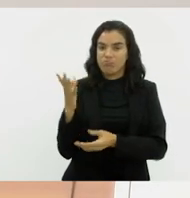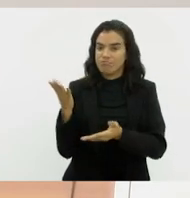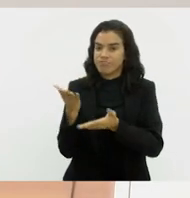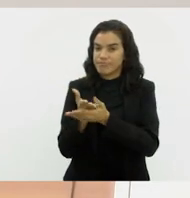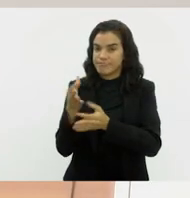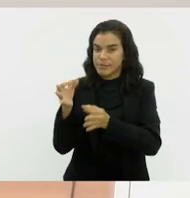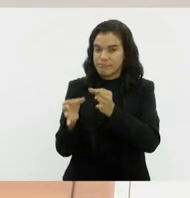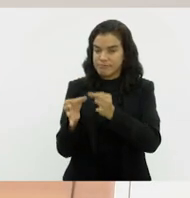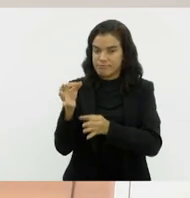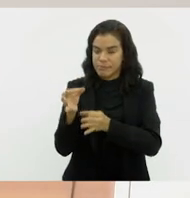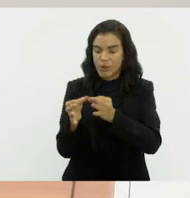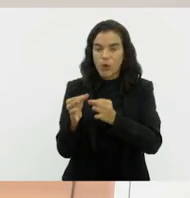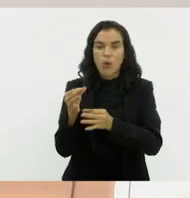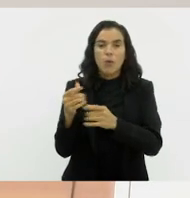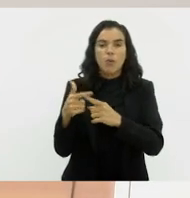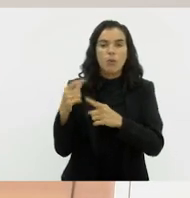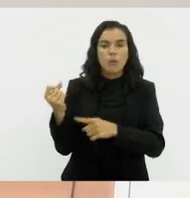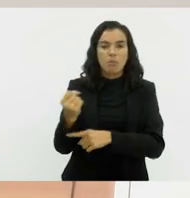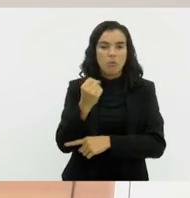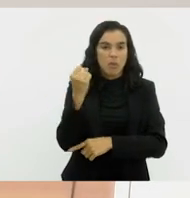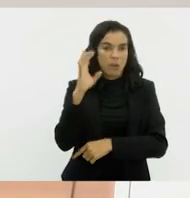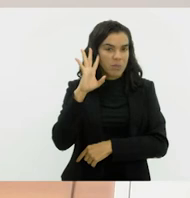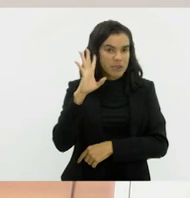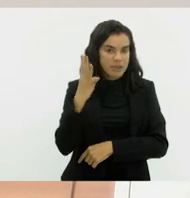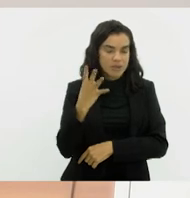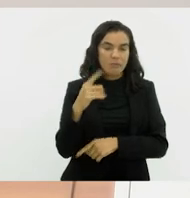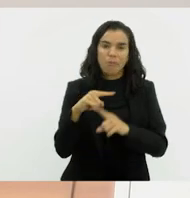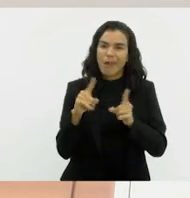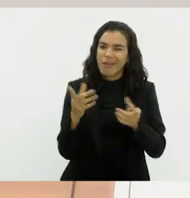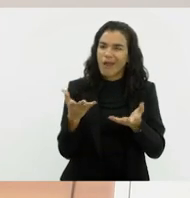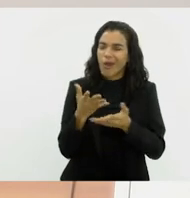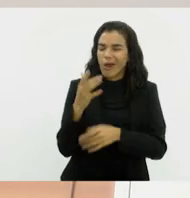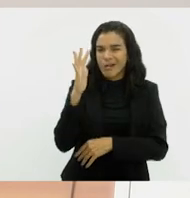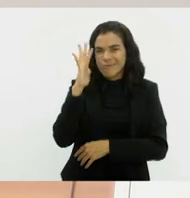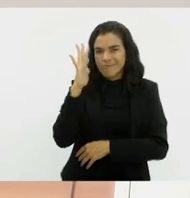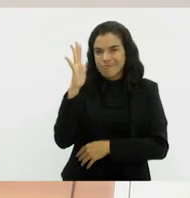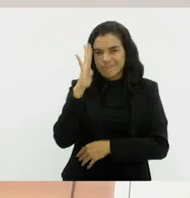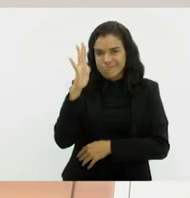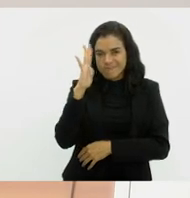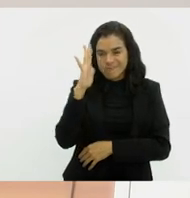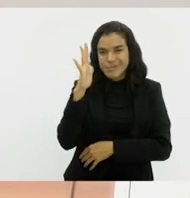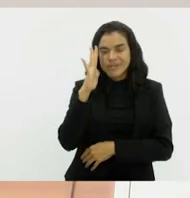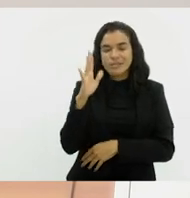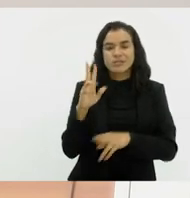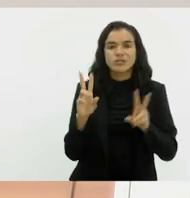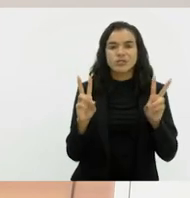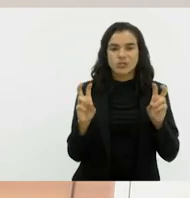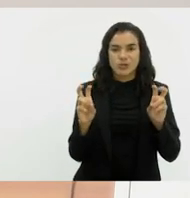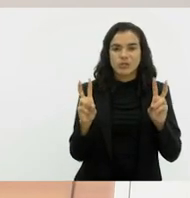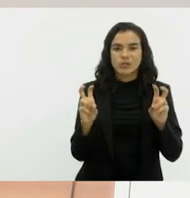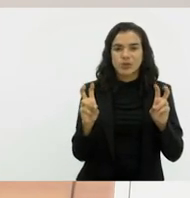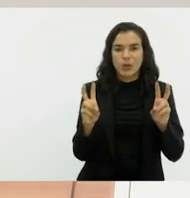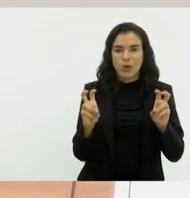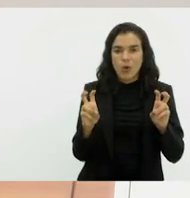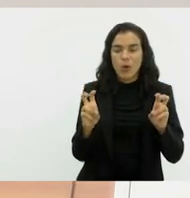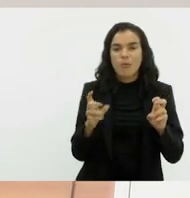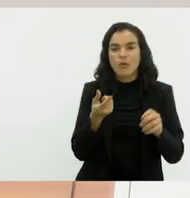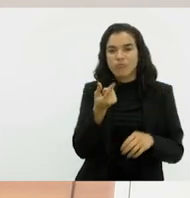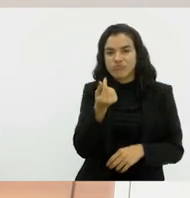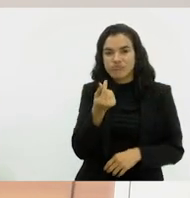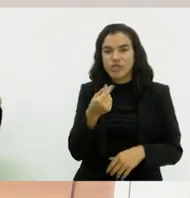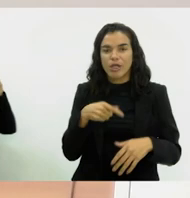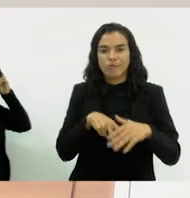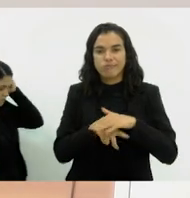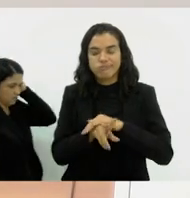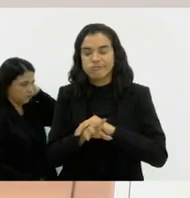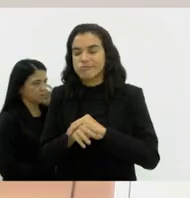por um agravamento da decisão, mas agora até pensando, né, em pedir aí uma reserva